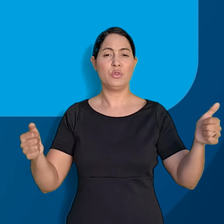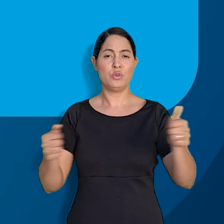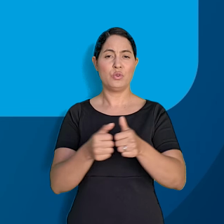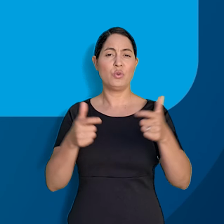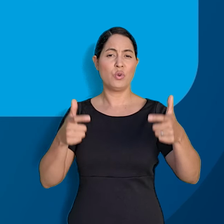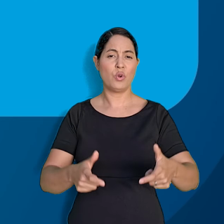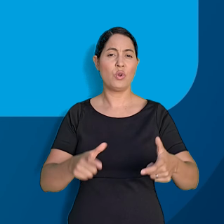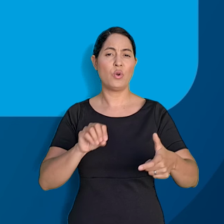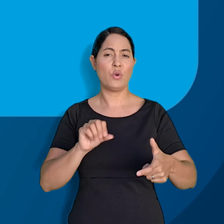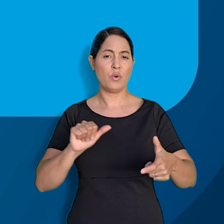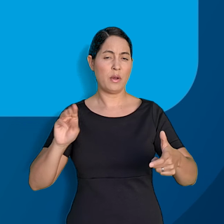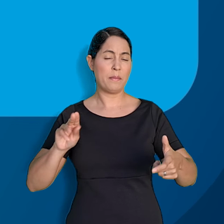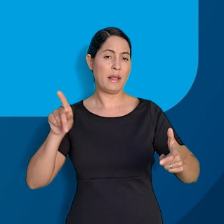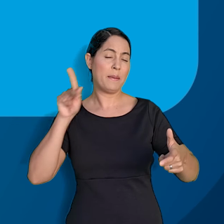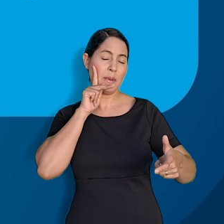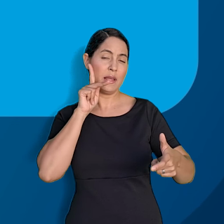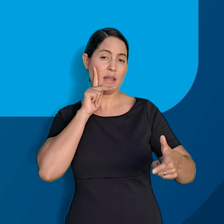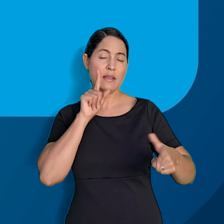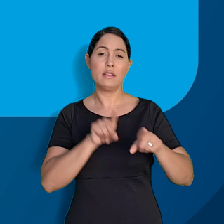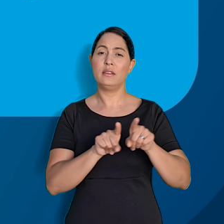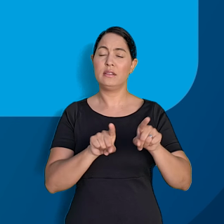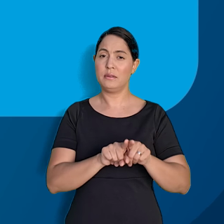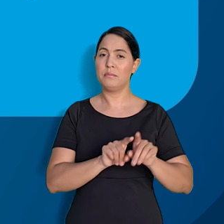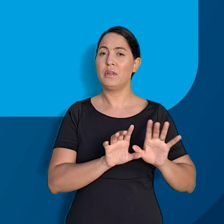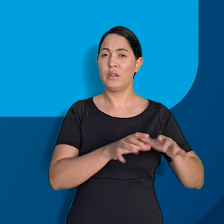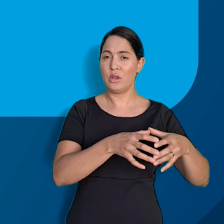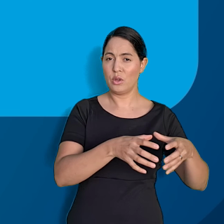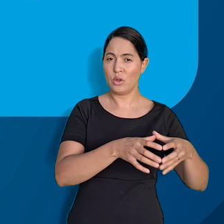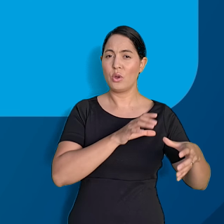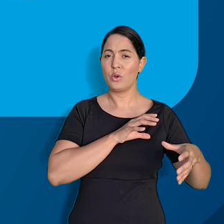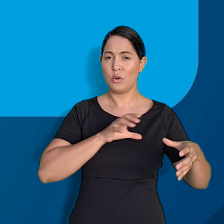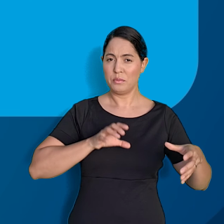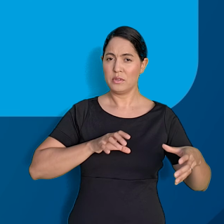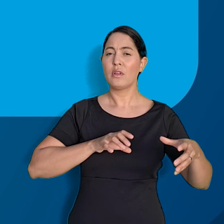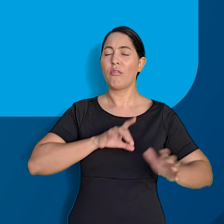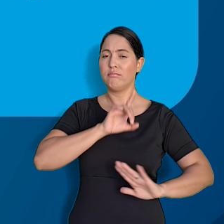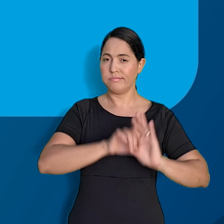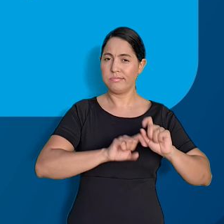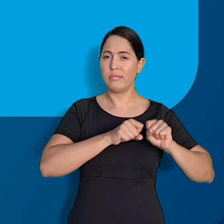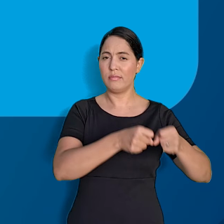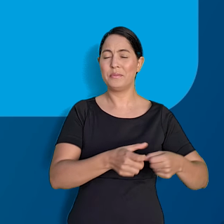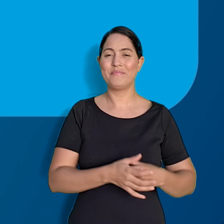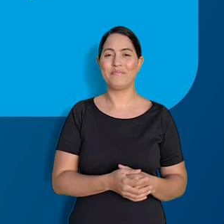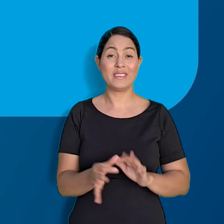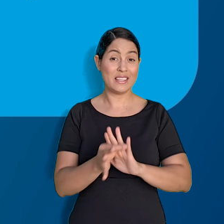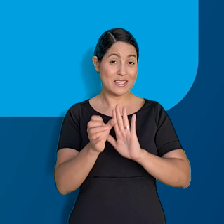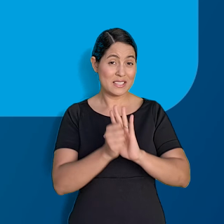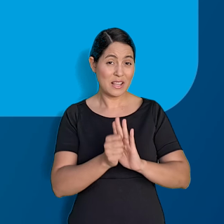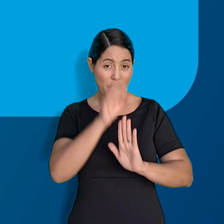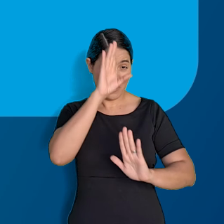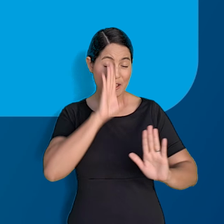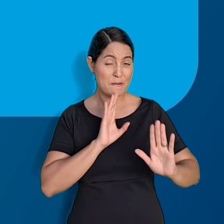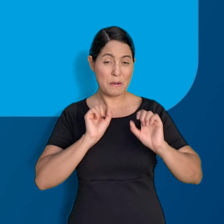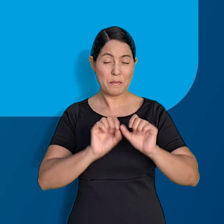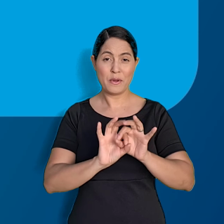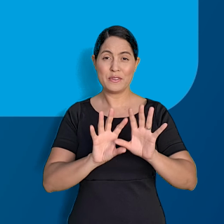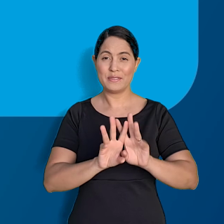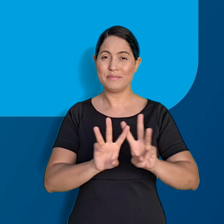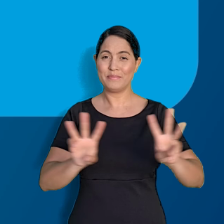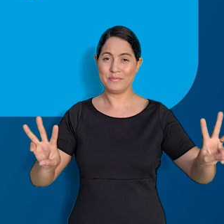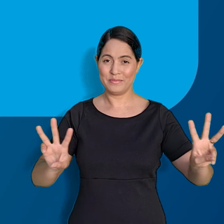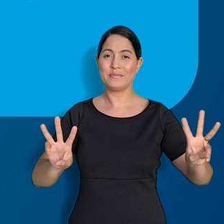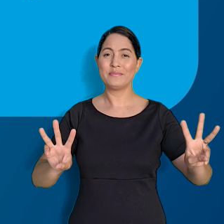OAB Paraíba e a Comissão Nacional de Defesa das Prerrogativas. As inscrições são gratuitas e podem ser feitas na página da